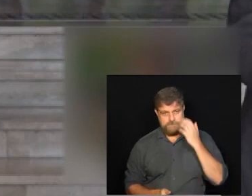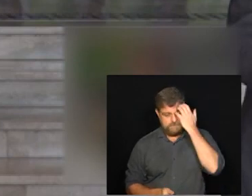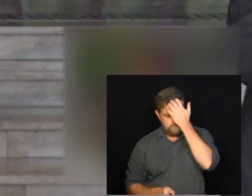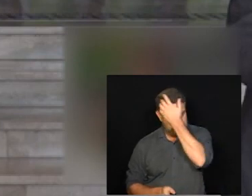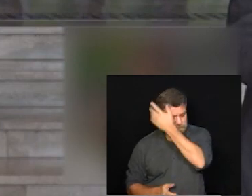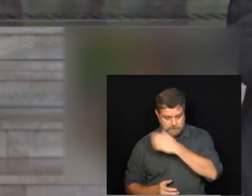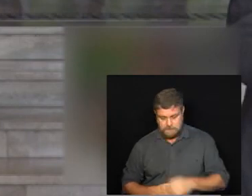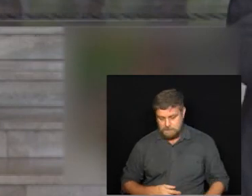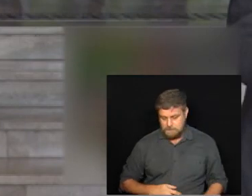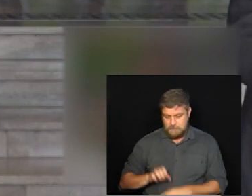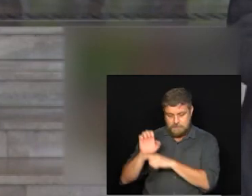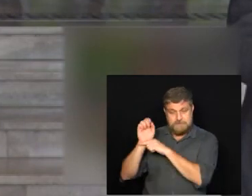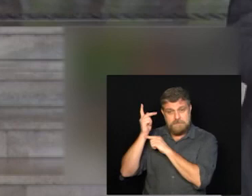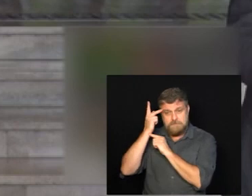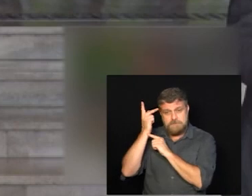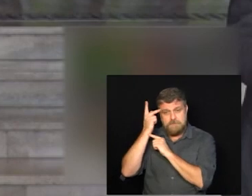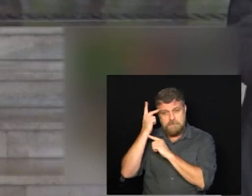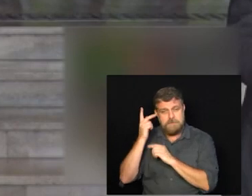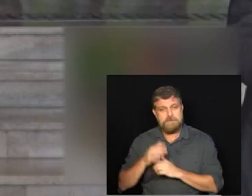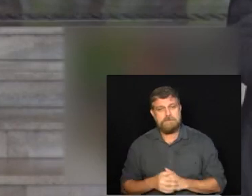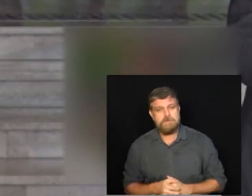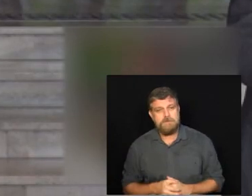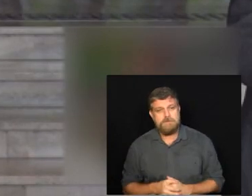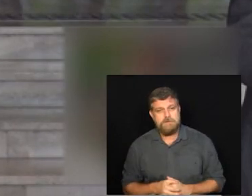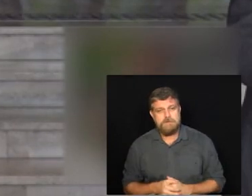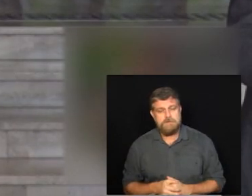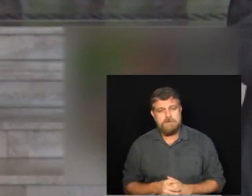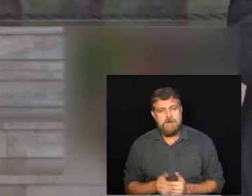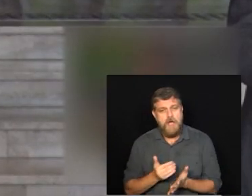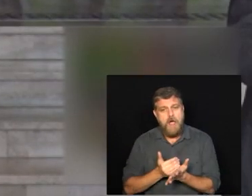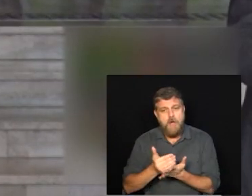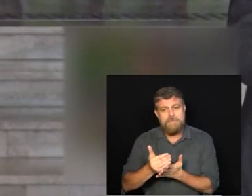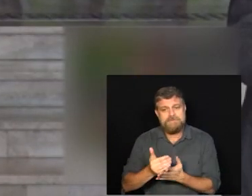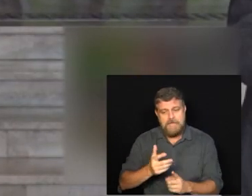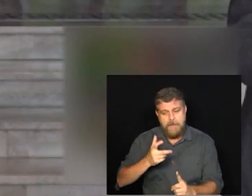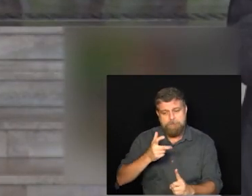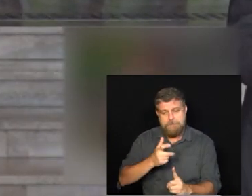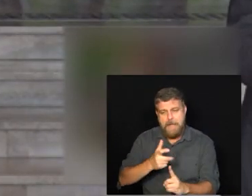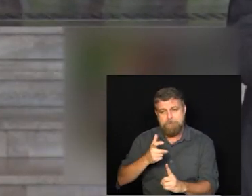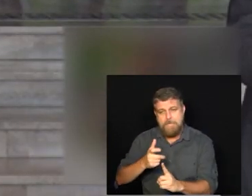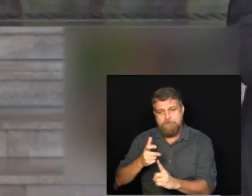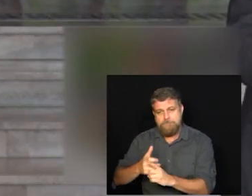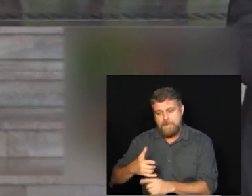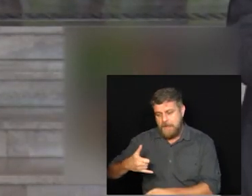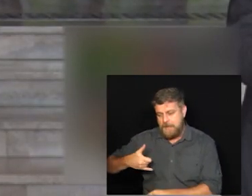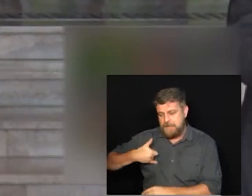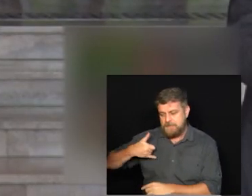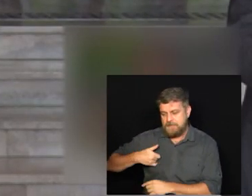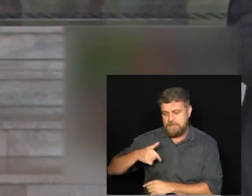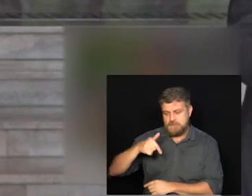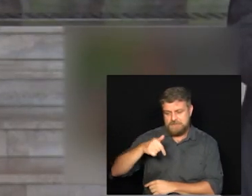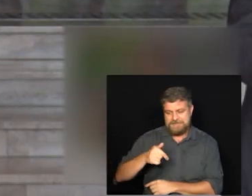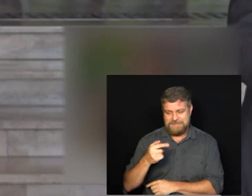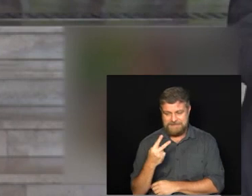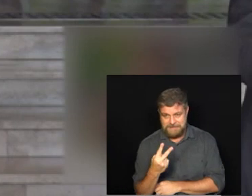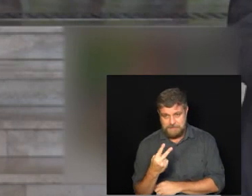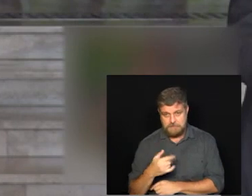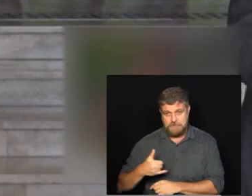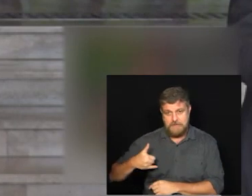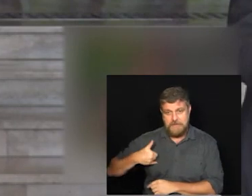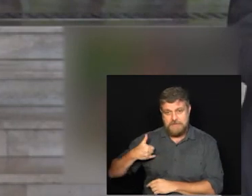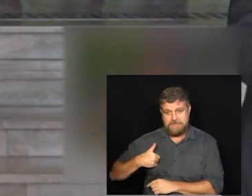O estado de São Paulo vai começar a vacinação de pessoas de 72, 73